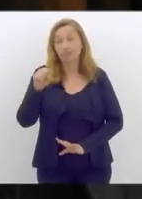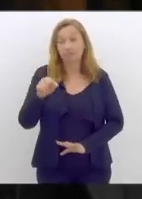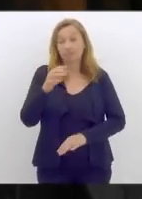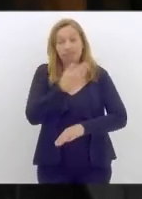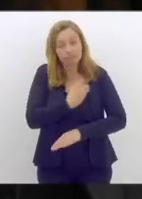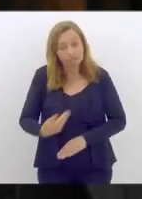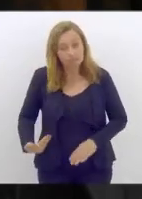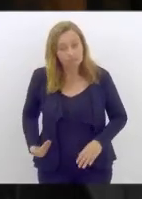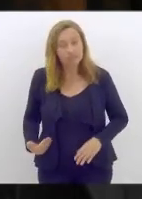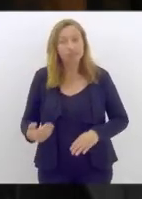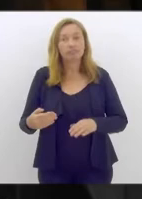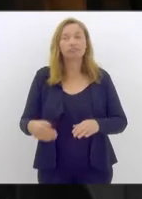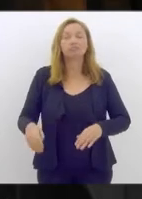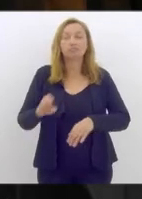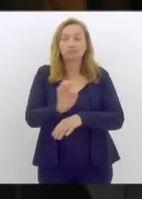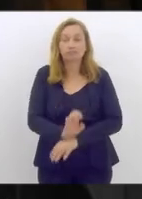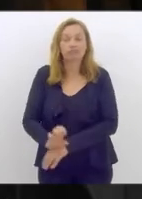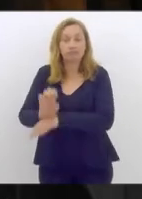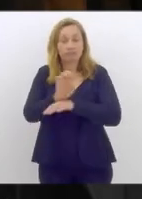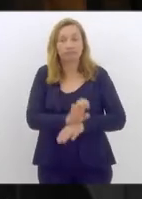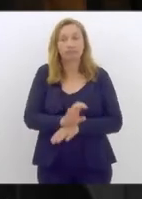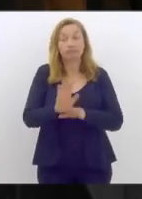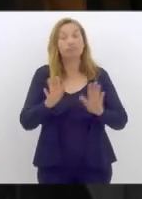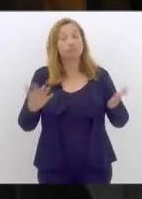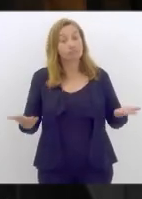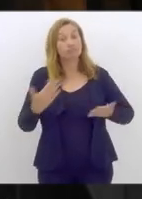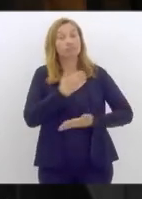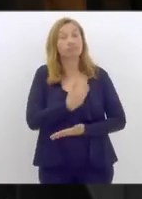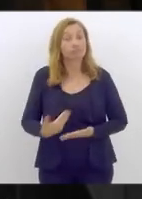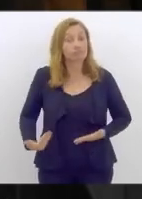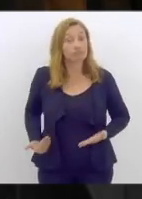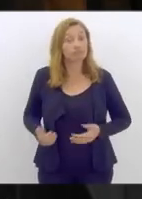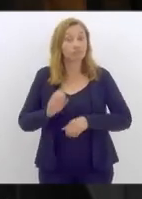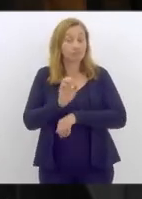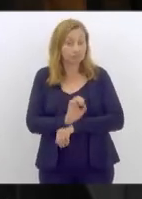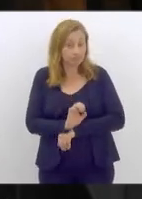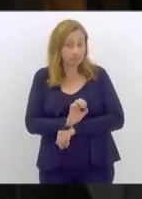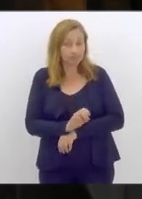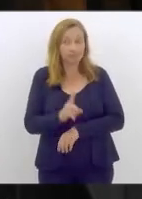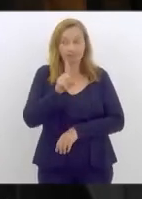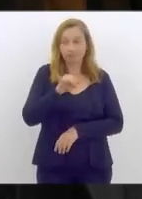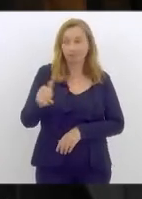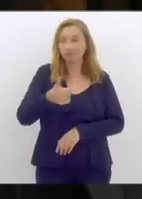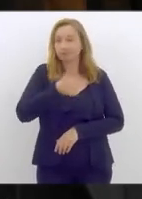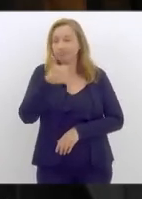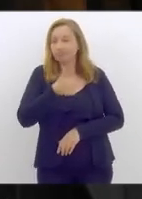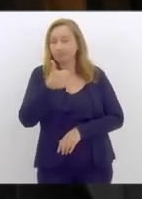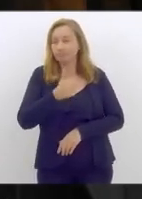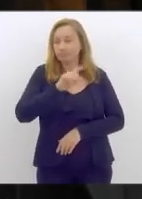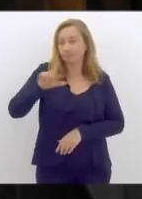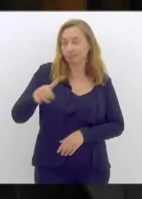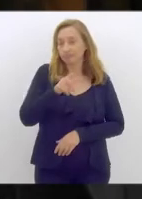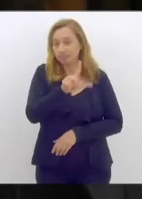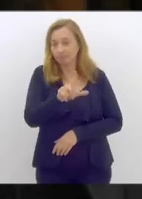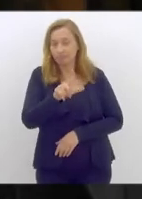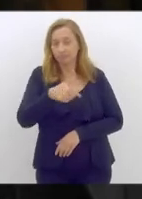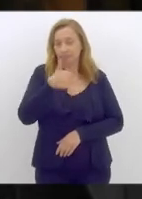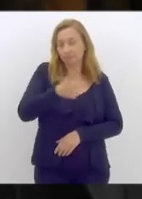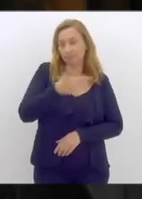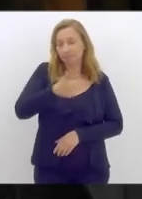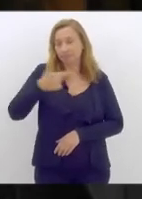governadores do estado e o governador do estado no dia primeiro de julho de 22